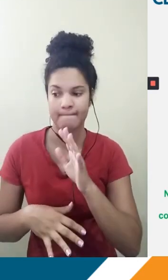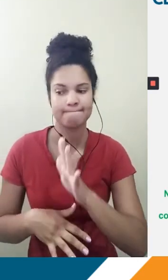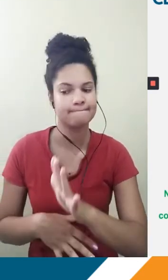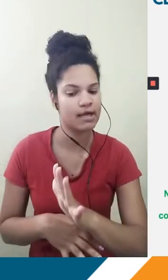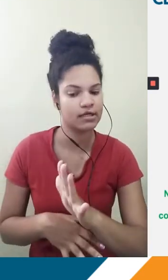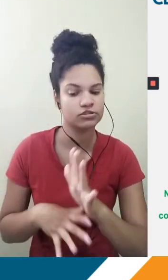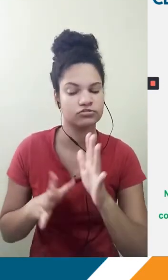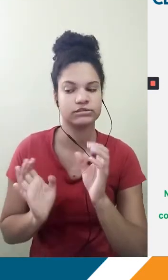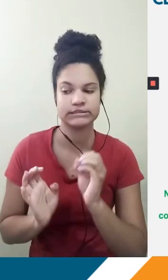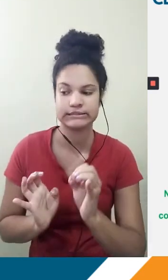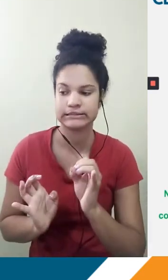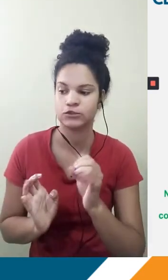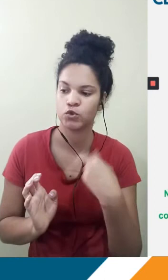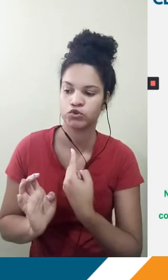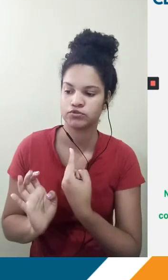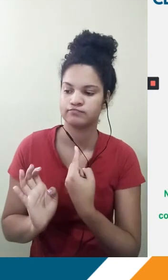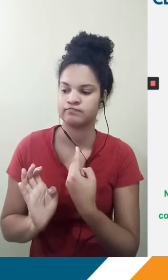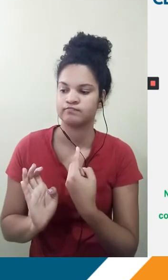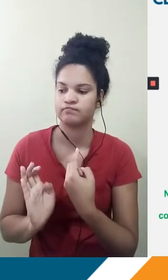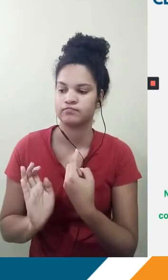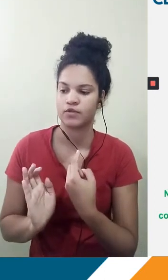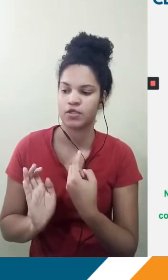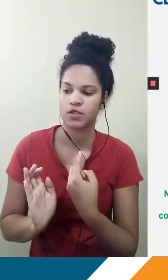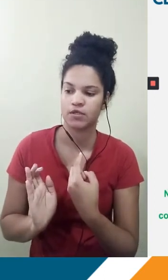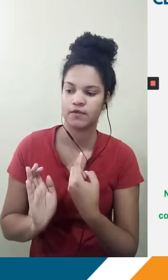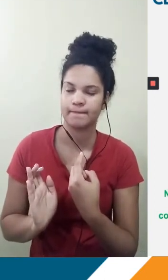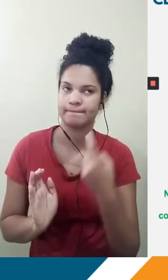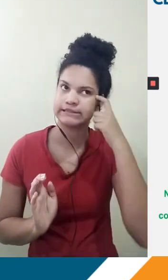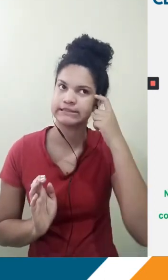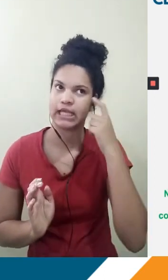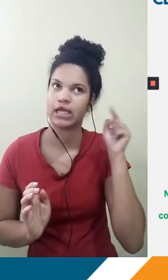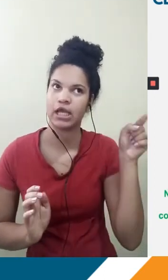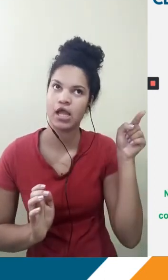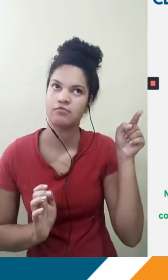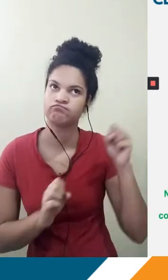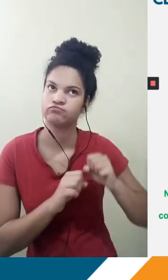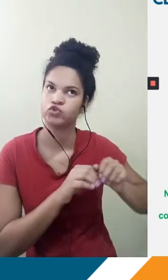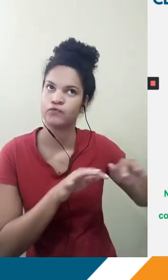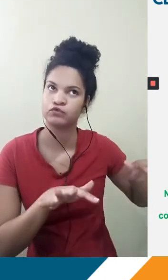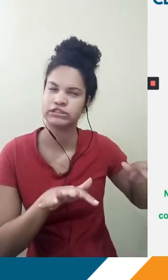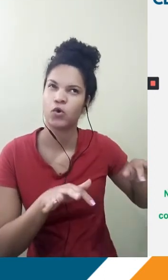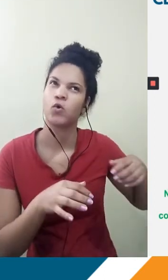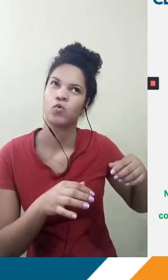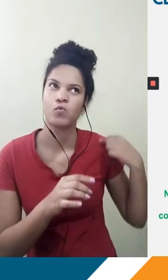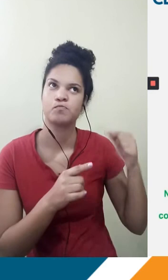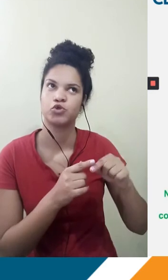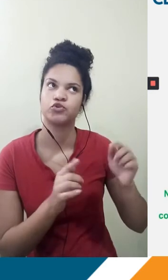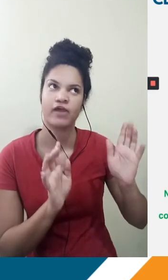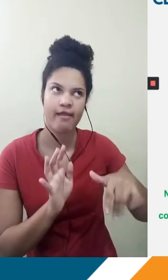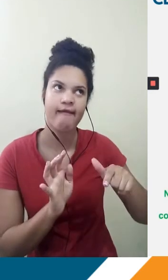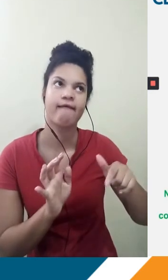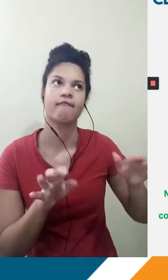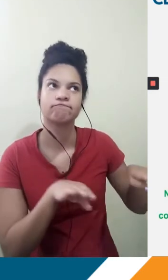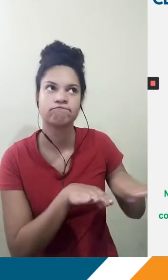de difusão, a tendência seria haver um equilíbrio entre as concentrações de sódio e